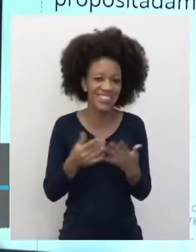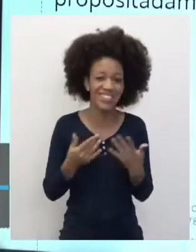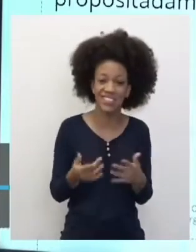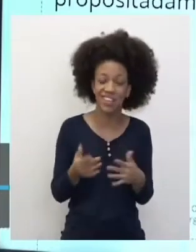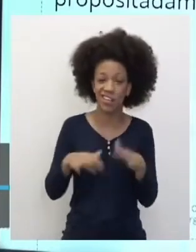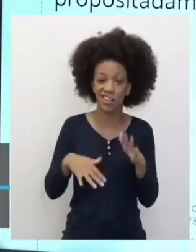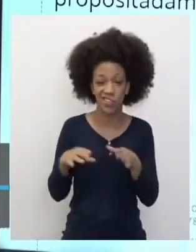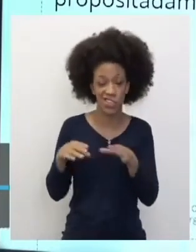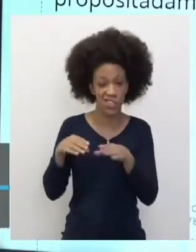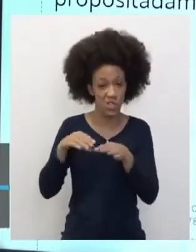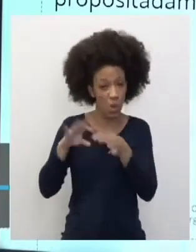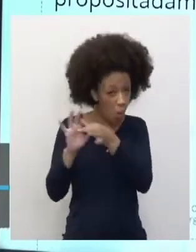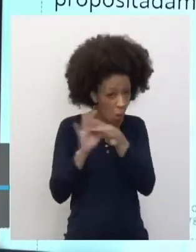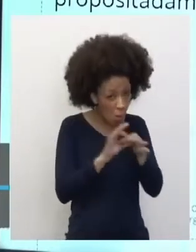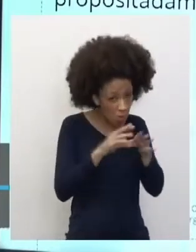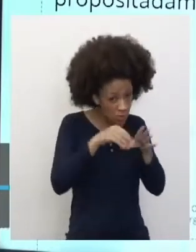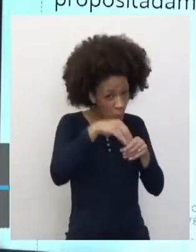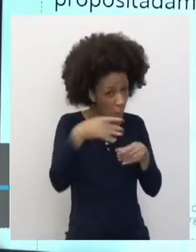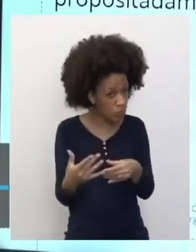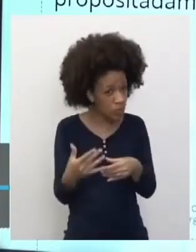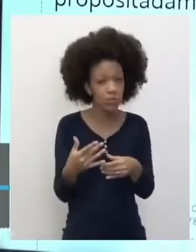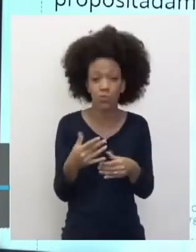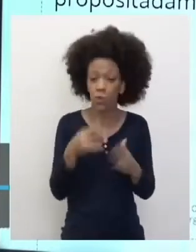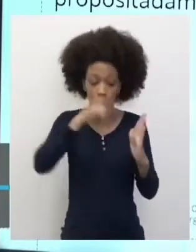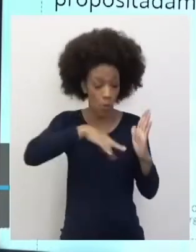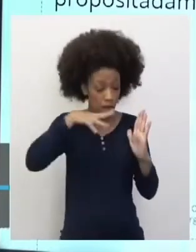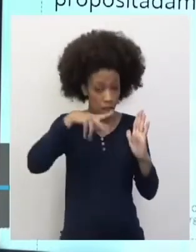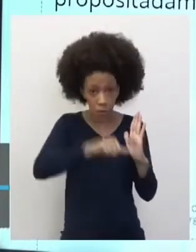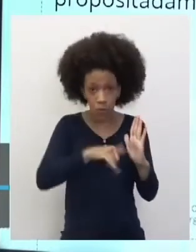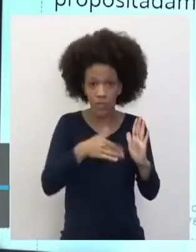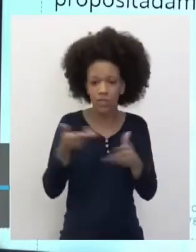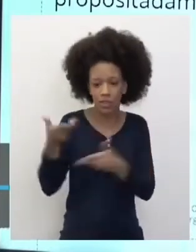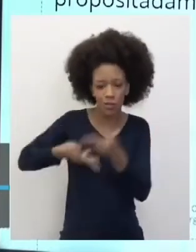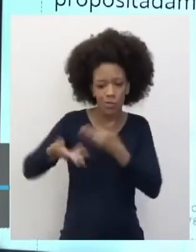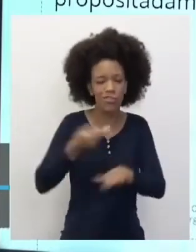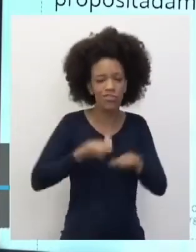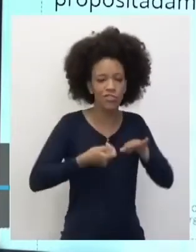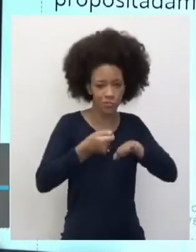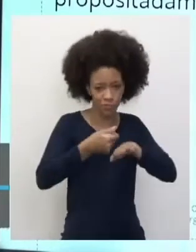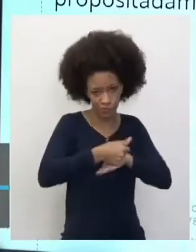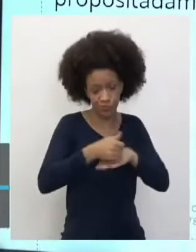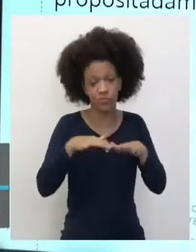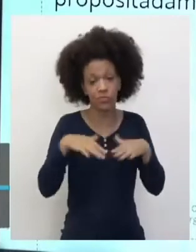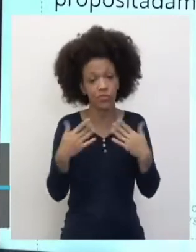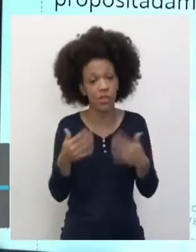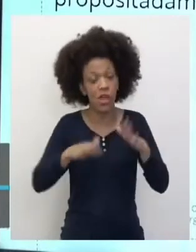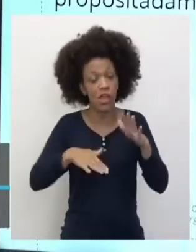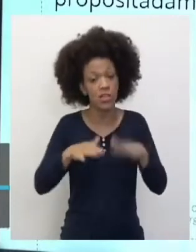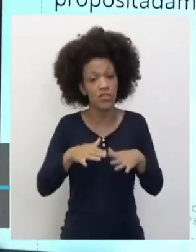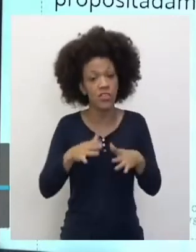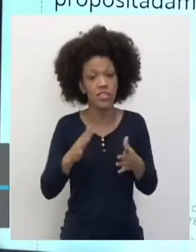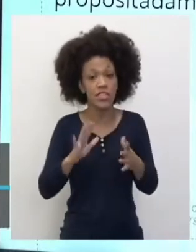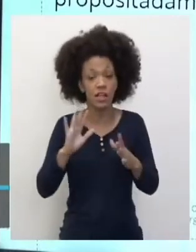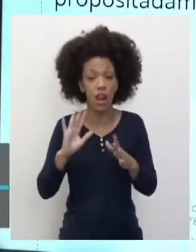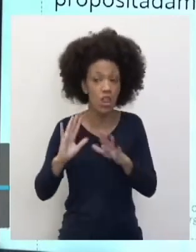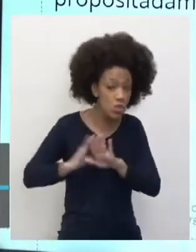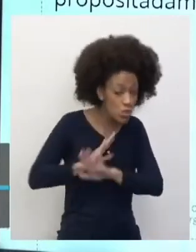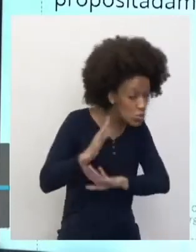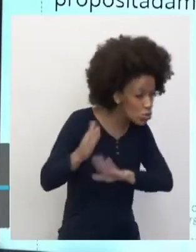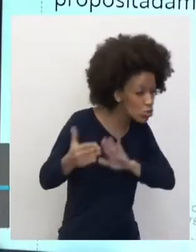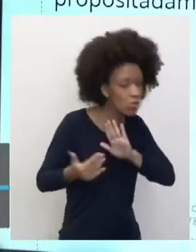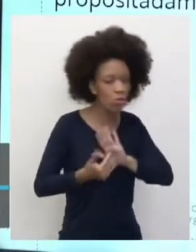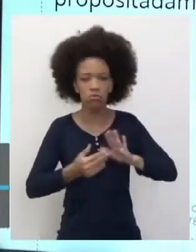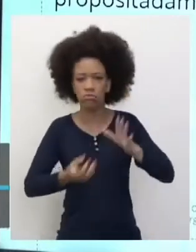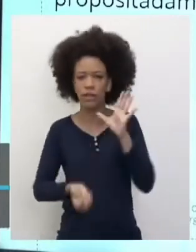o conteúdo por completo e acaba compartilhando aí uma fake news, tá? Então, muitas vezes ela é toda inventada, outras vezes tem